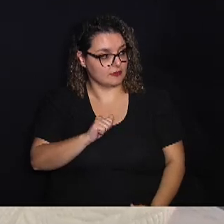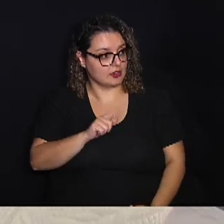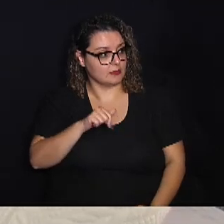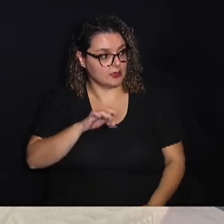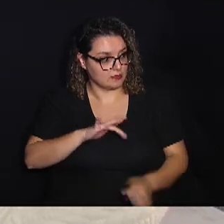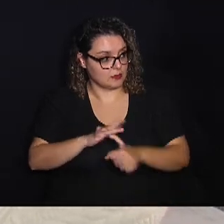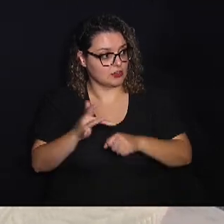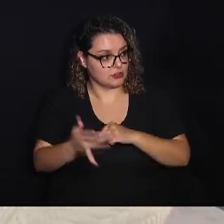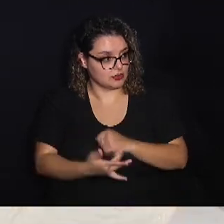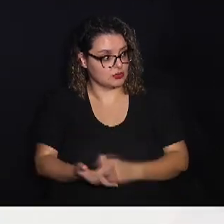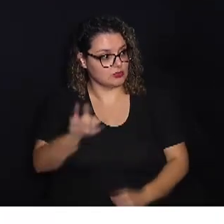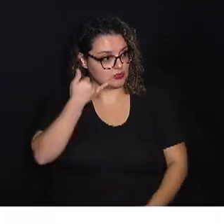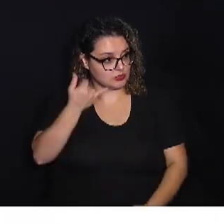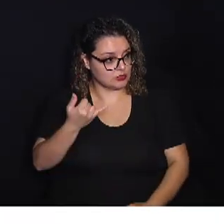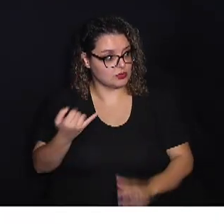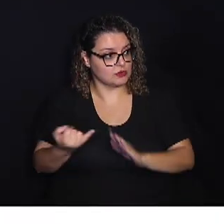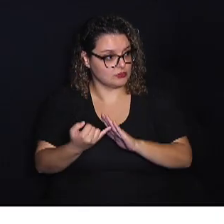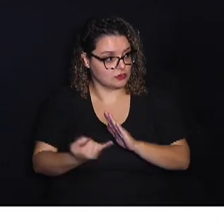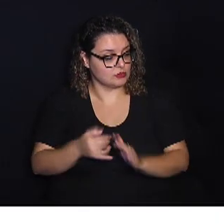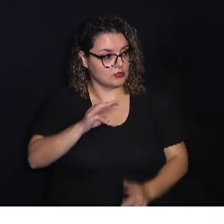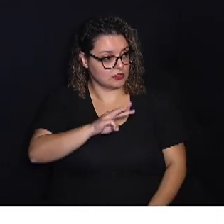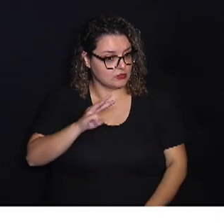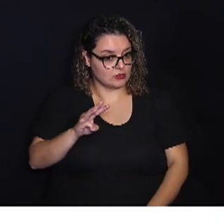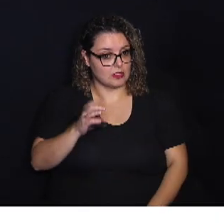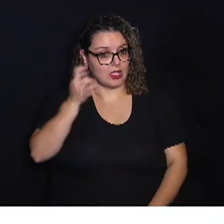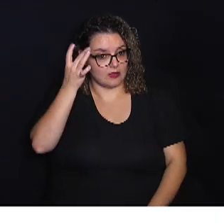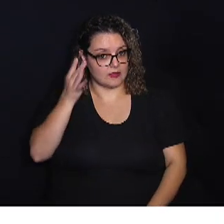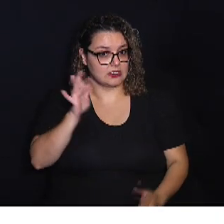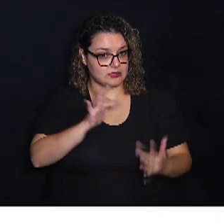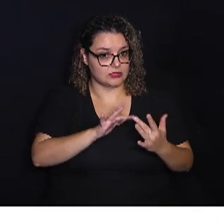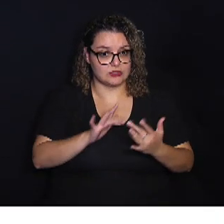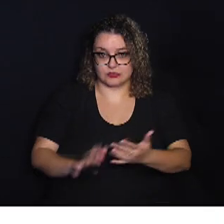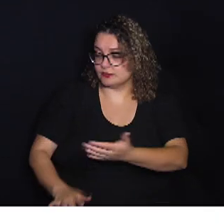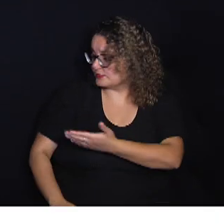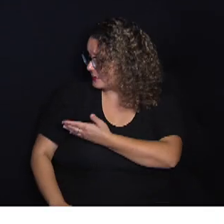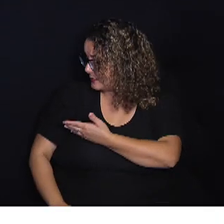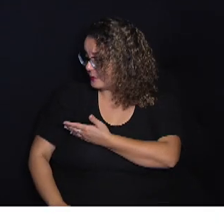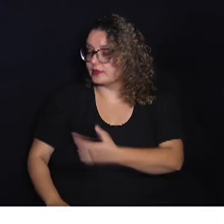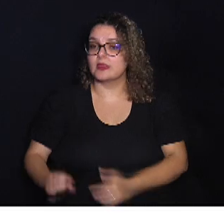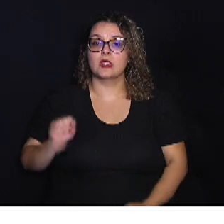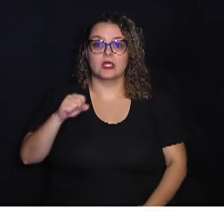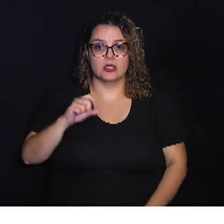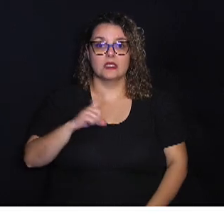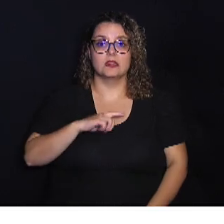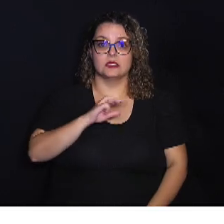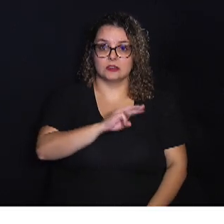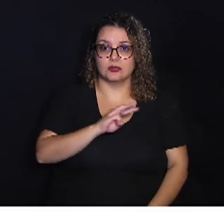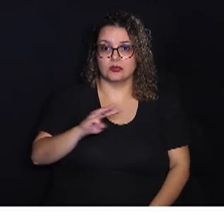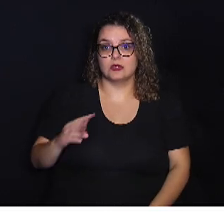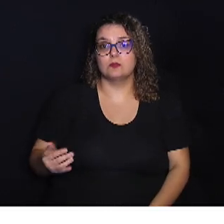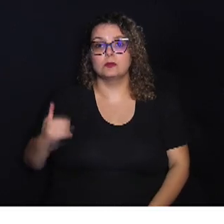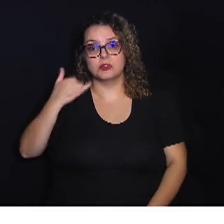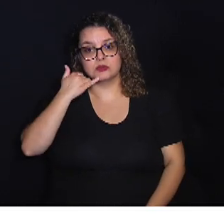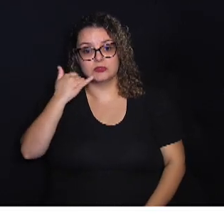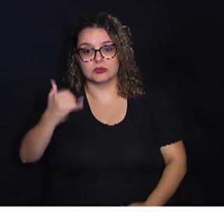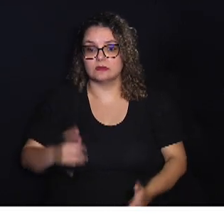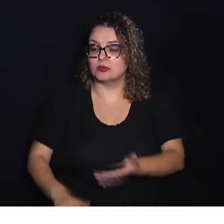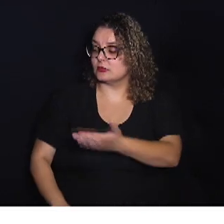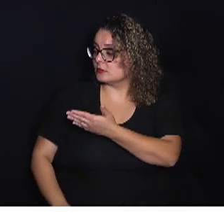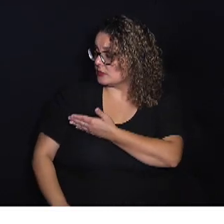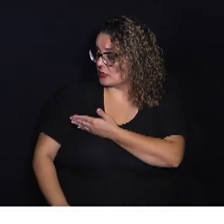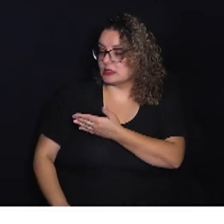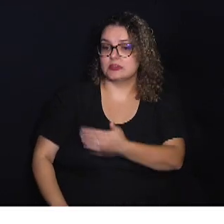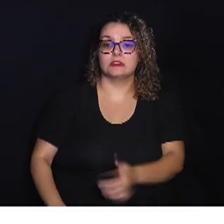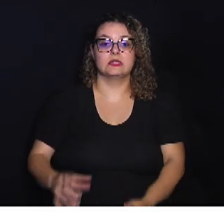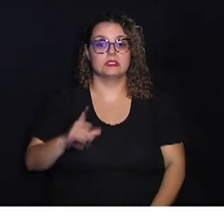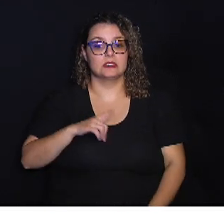sociais, pelo telefone do Instituto que está no site, facinho de entrar em contato. A gente tem no site também o telefone, temos a